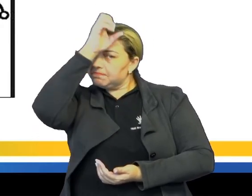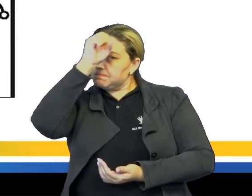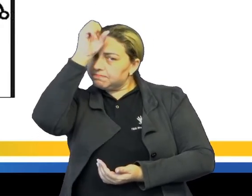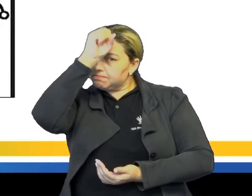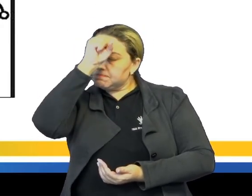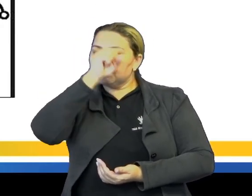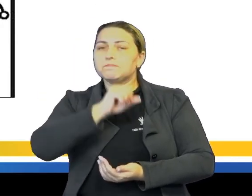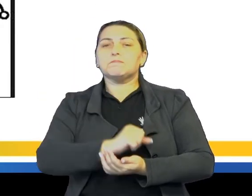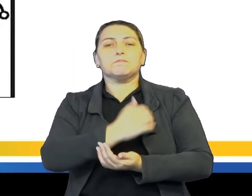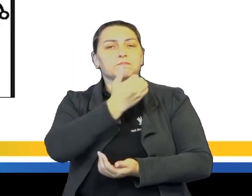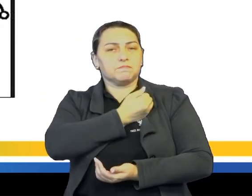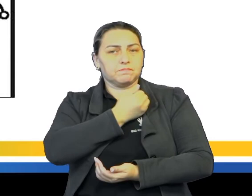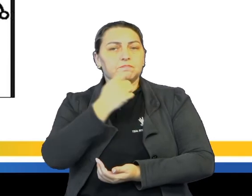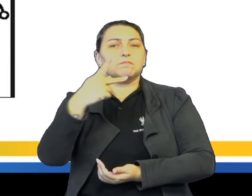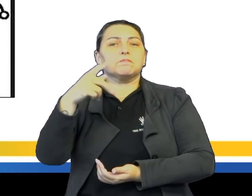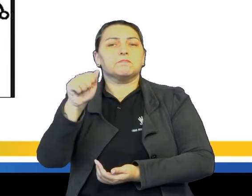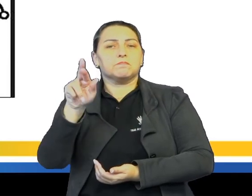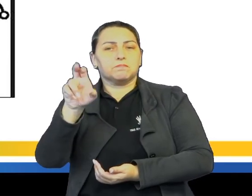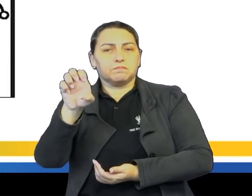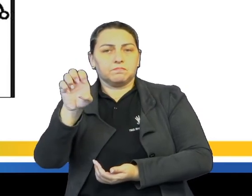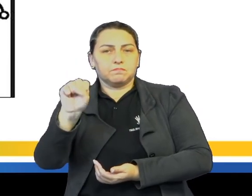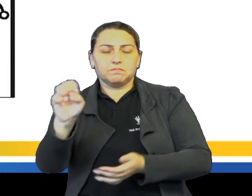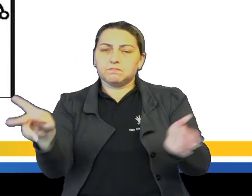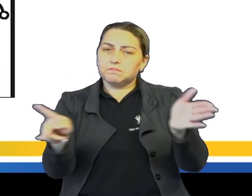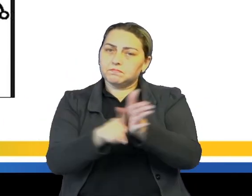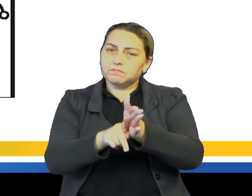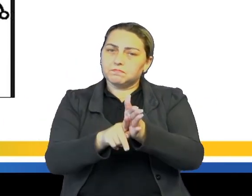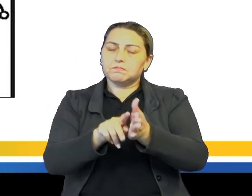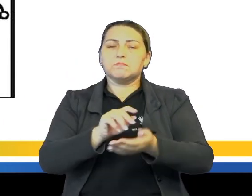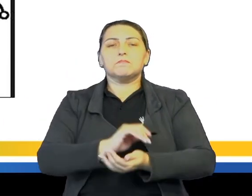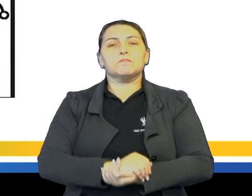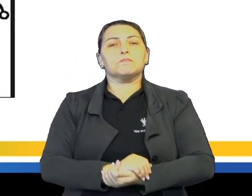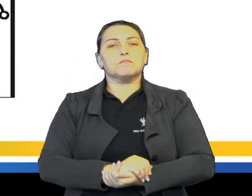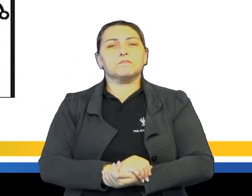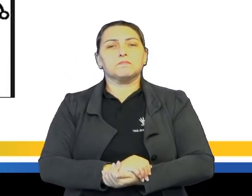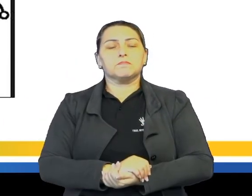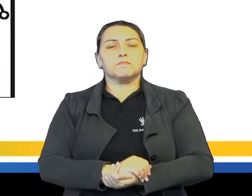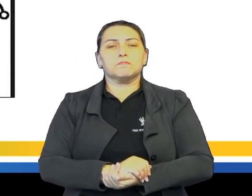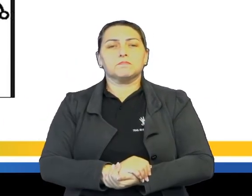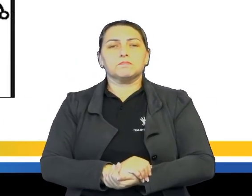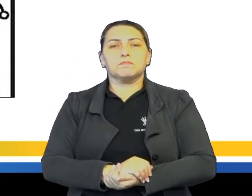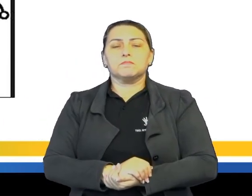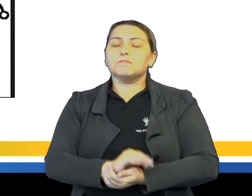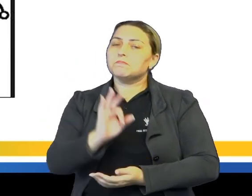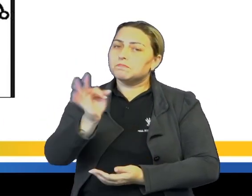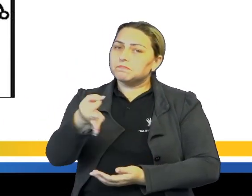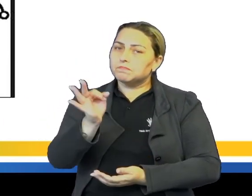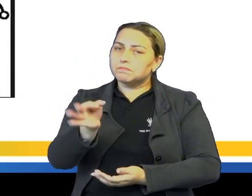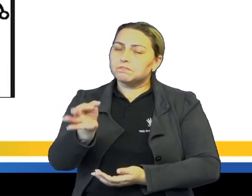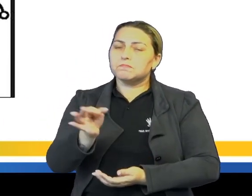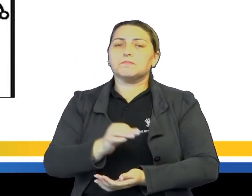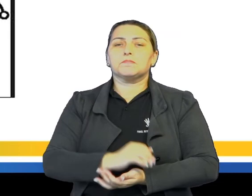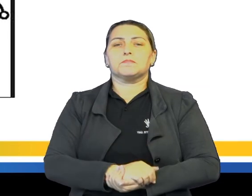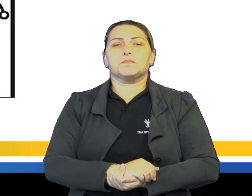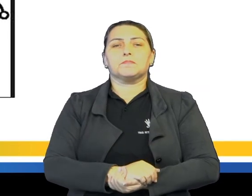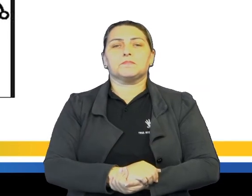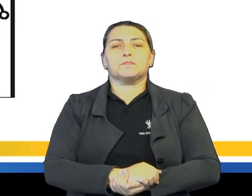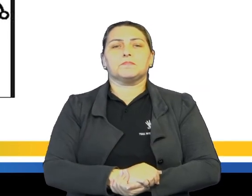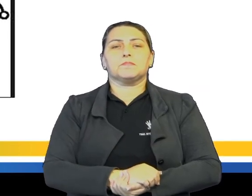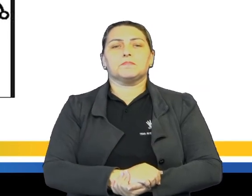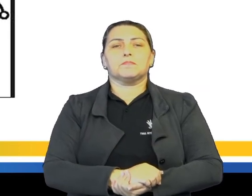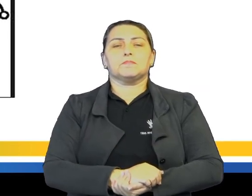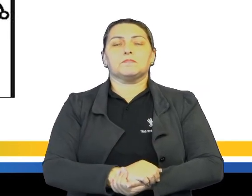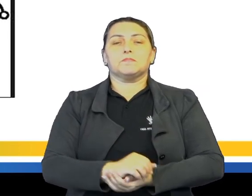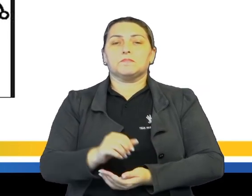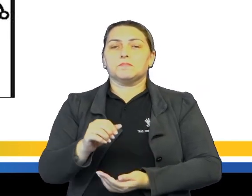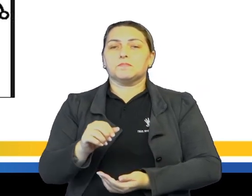que esses números pertencem ao conjunto dos números naturais pares, então está correto dizer que ela pisou nos números